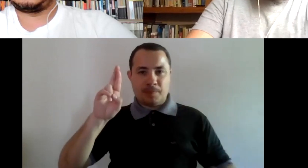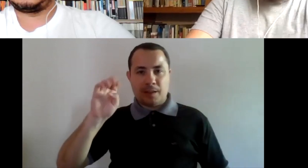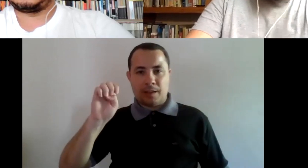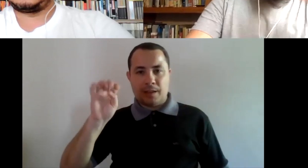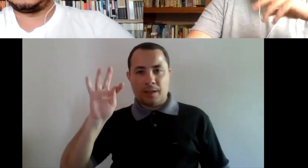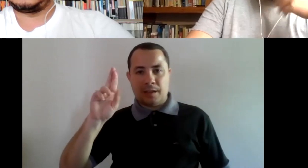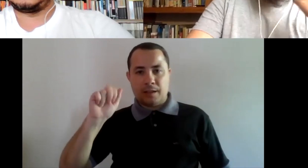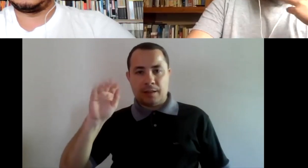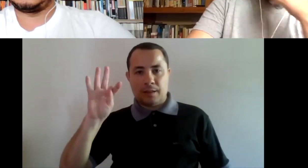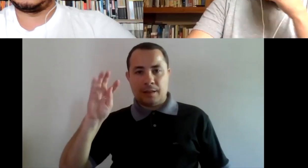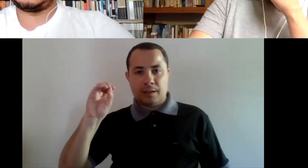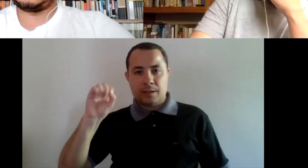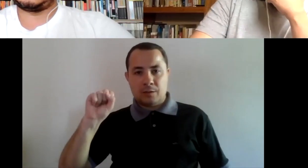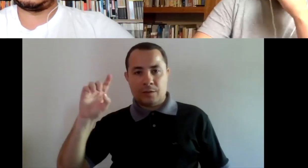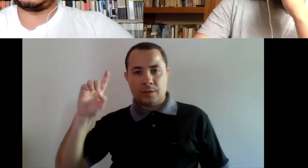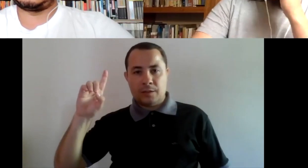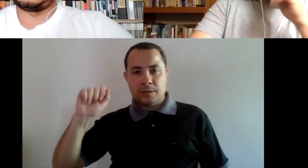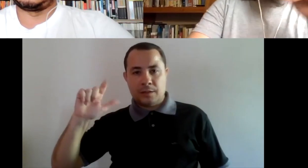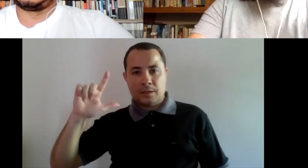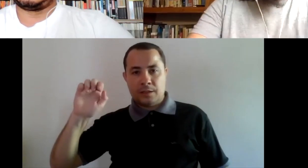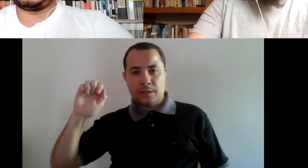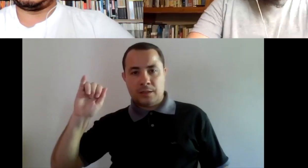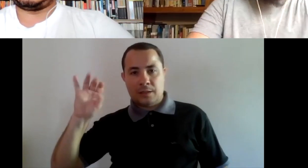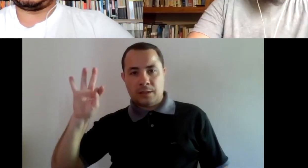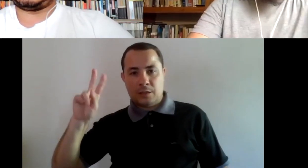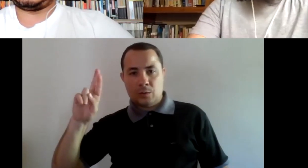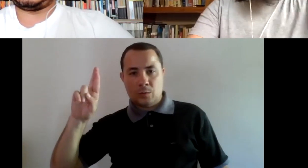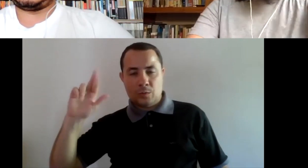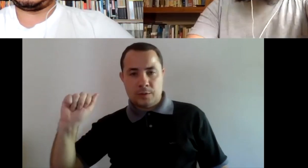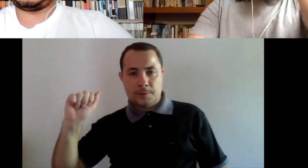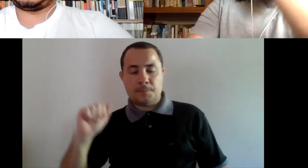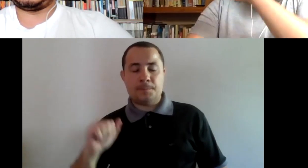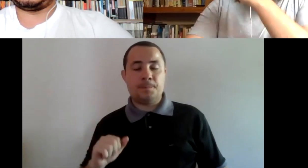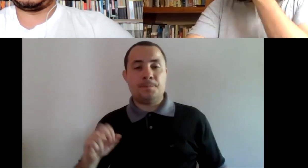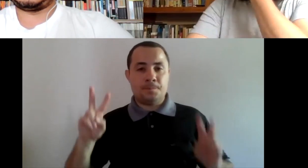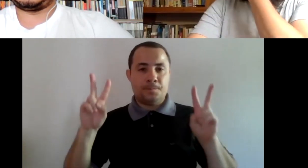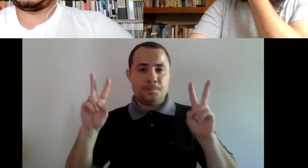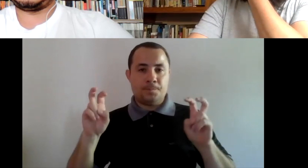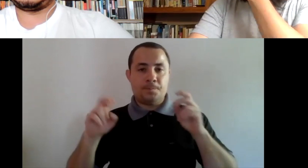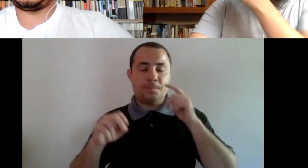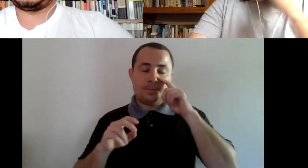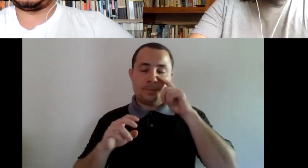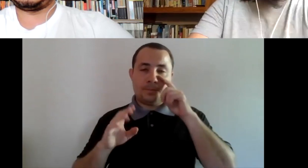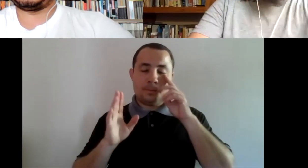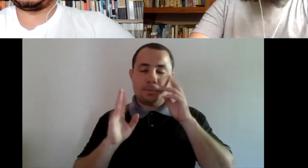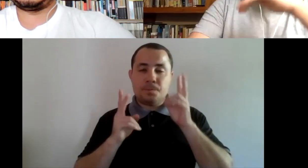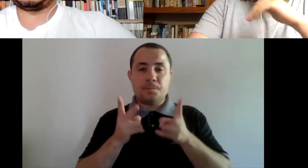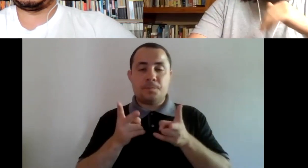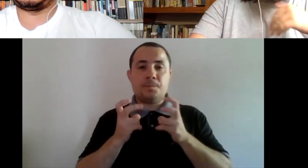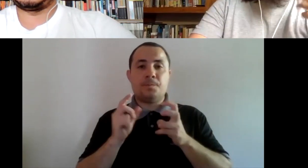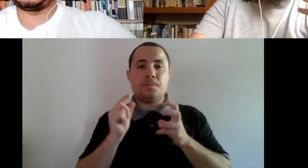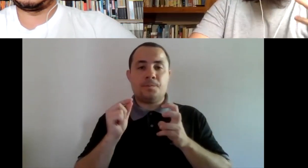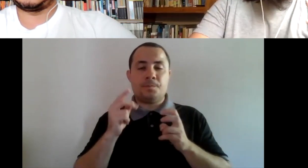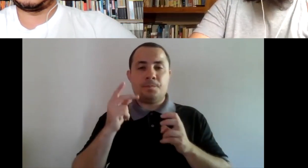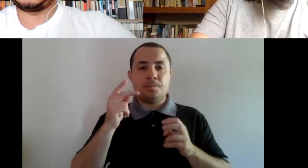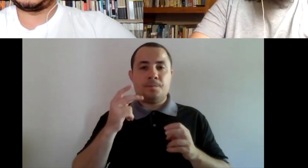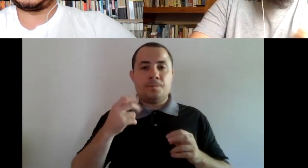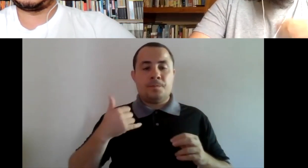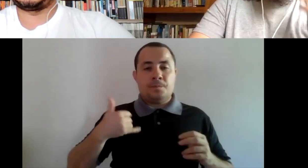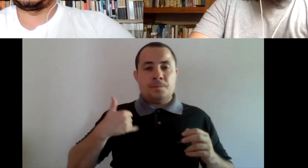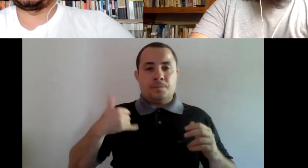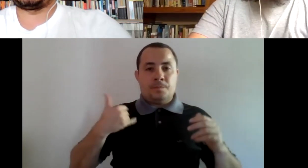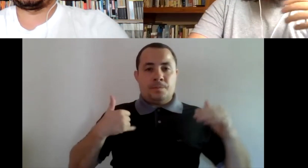quando você pergunta para as pessoas como chegam no livro, ele vai diminuindo com a idade, assim, né? Quem responde que é por